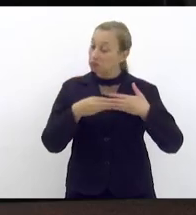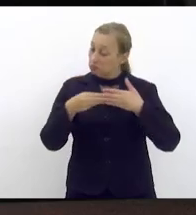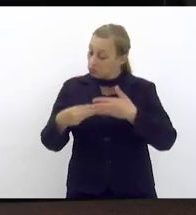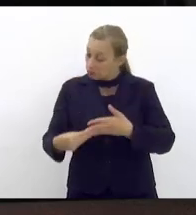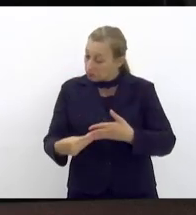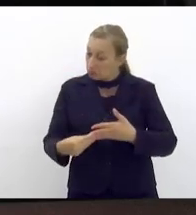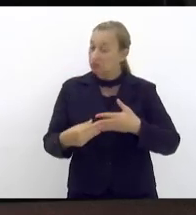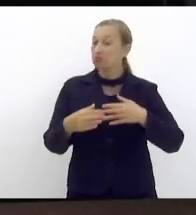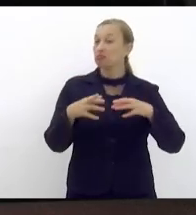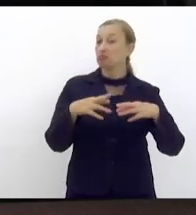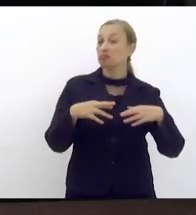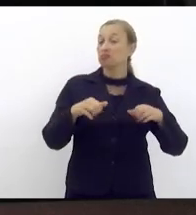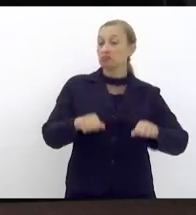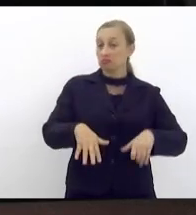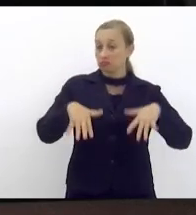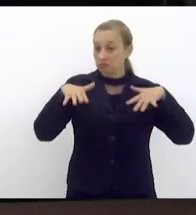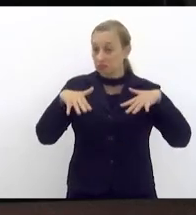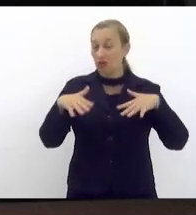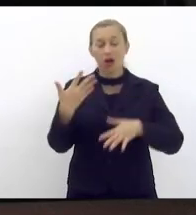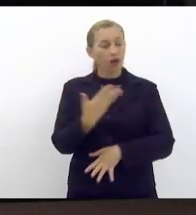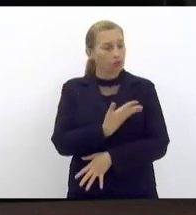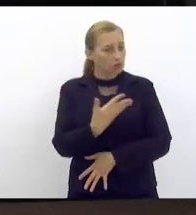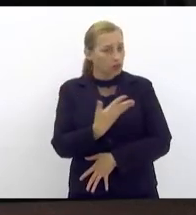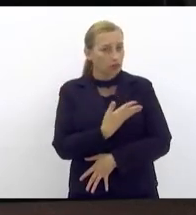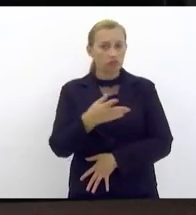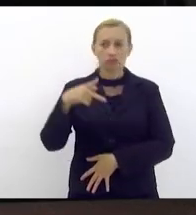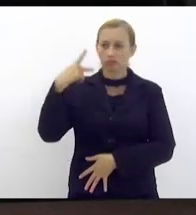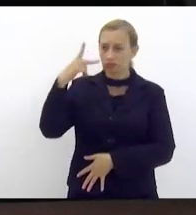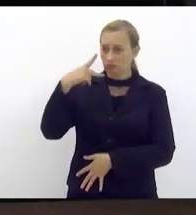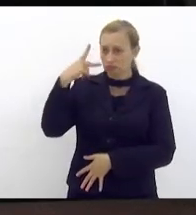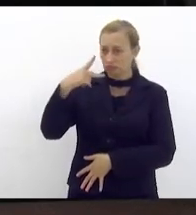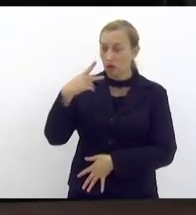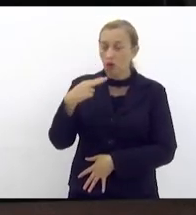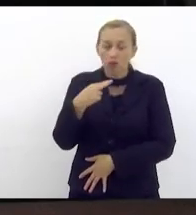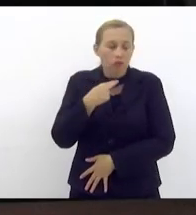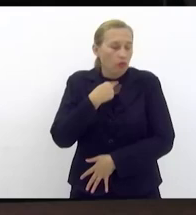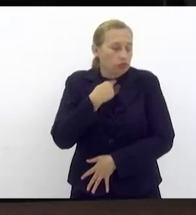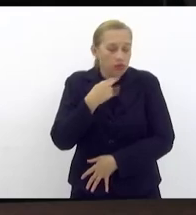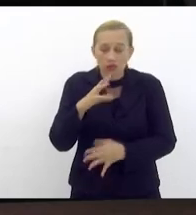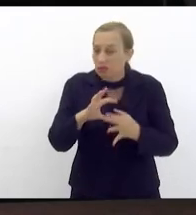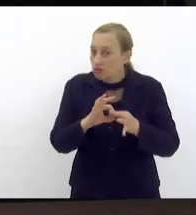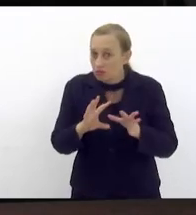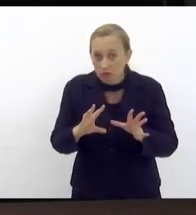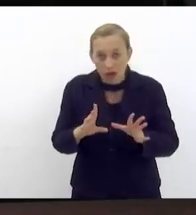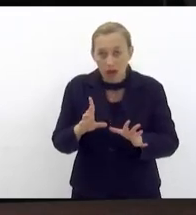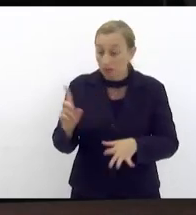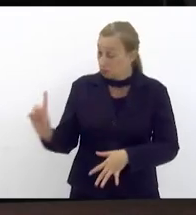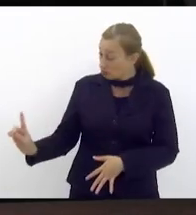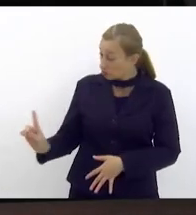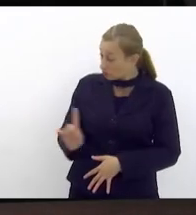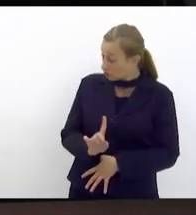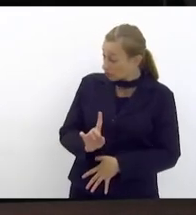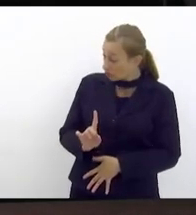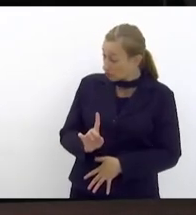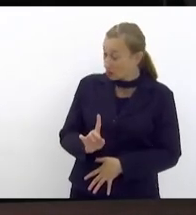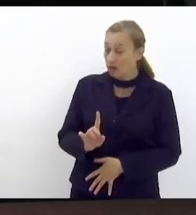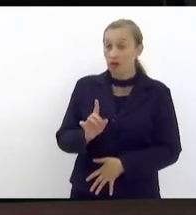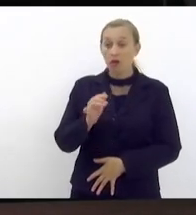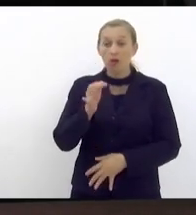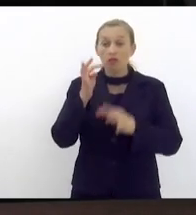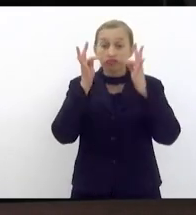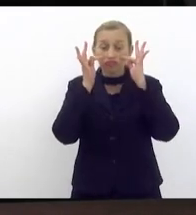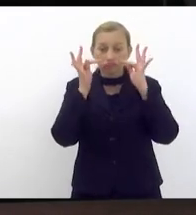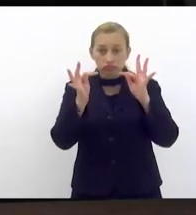parlamentares eu não poderia deixar aqui de vir né dar um